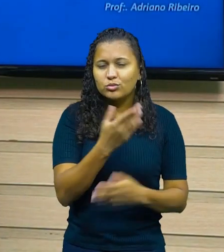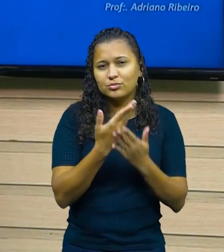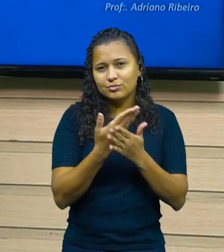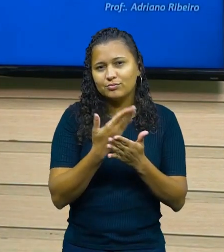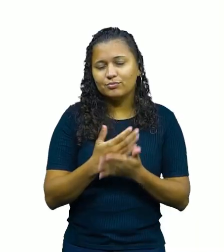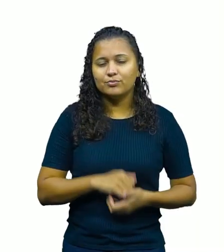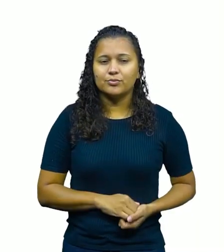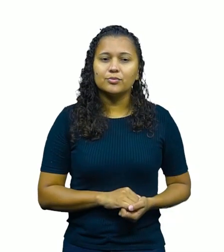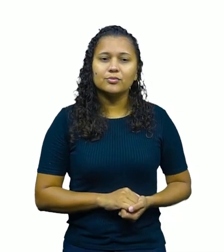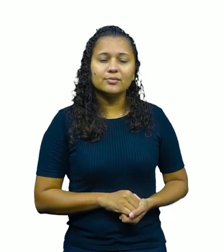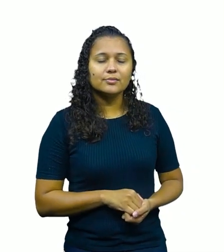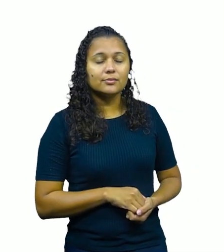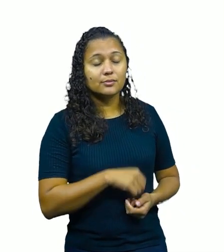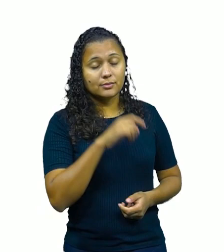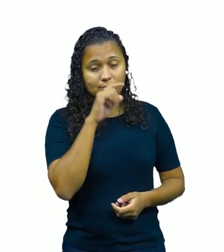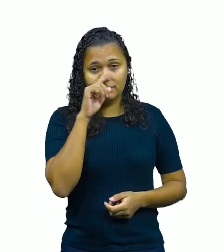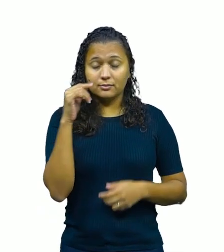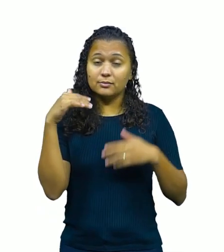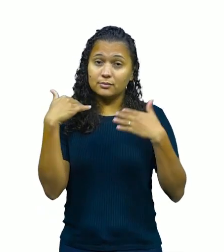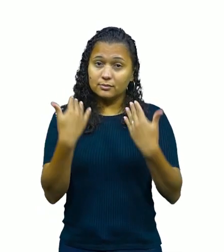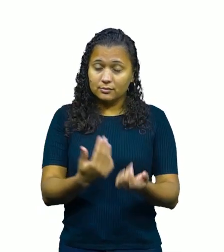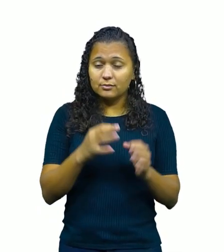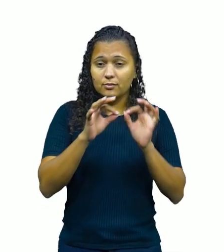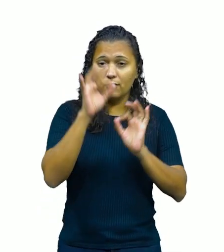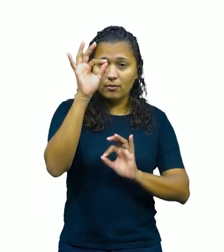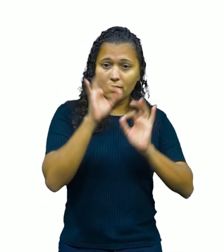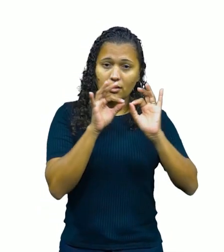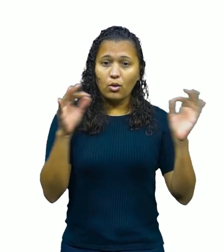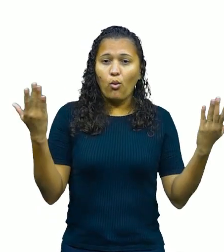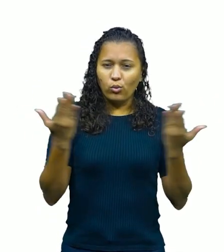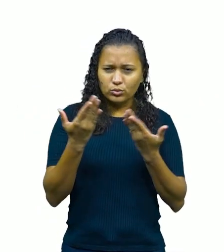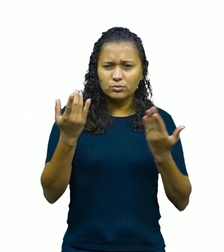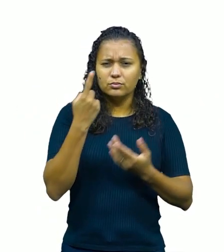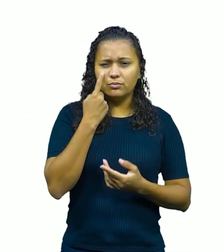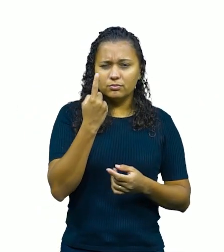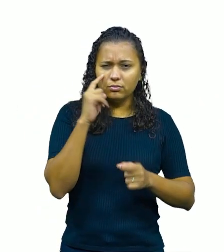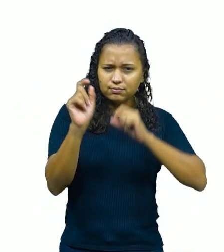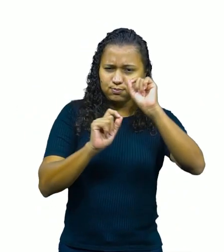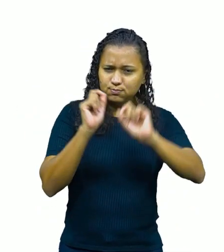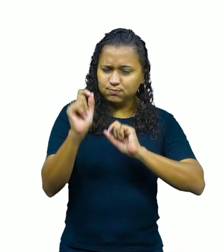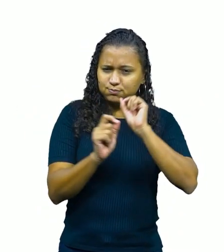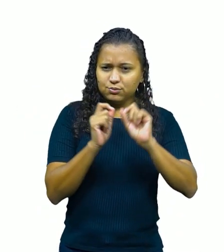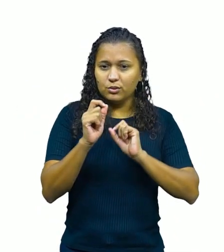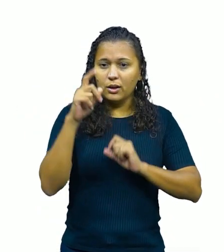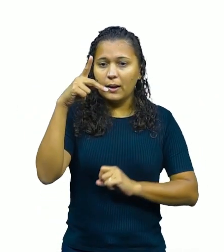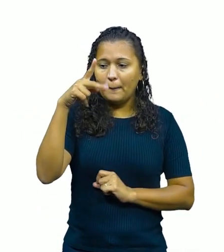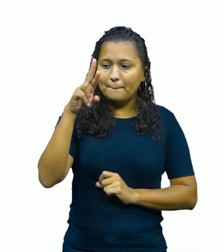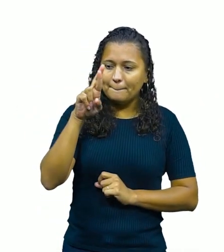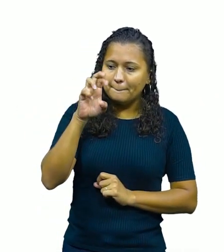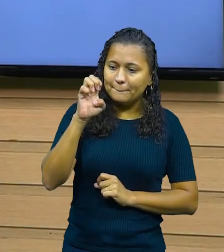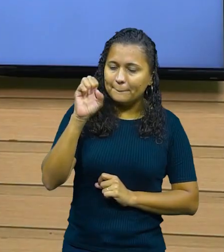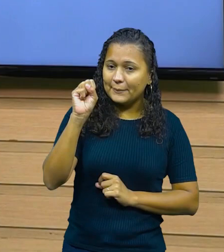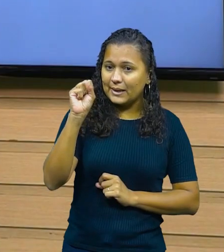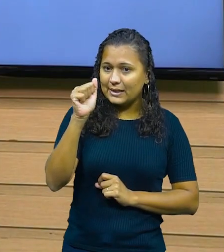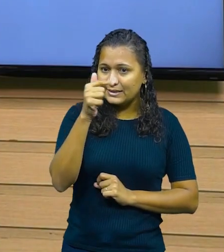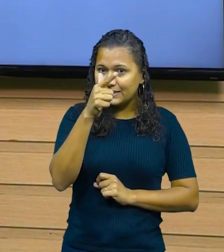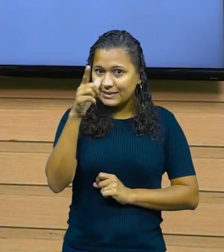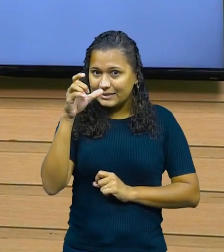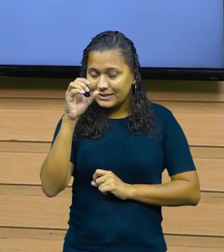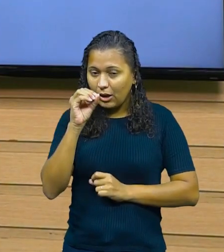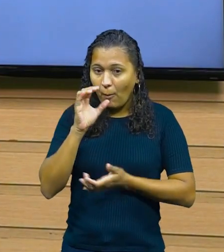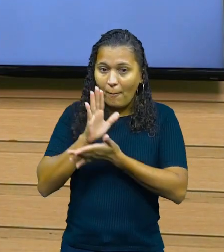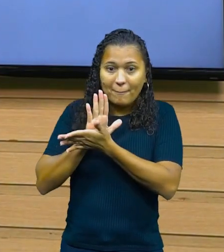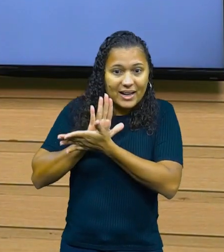vamos lá. Ainda sobre instrumentos de metrologia, vamos falar hoje sobre os instrumentos medidores de pressão. A gente sabe que